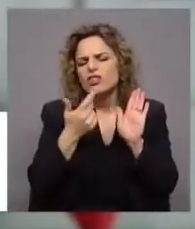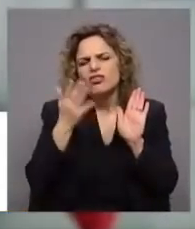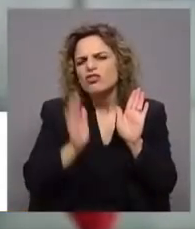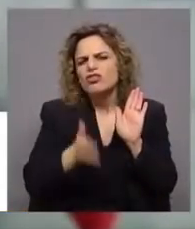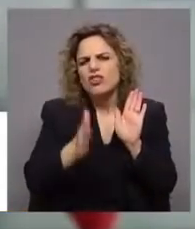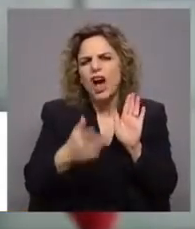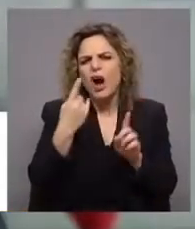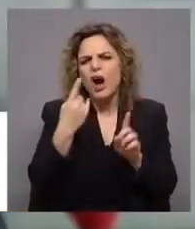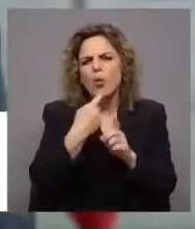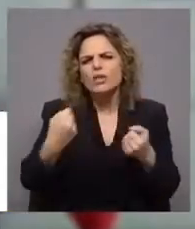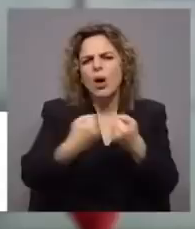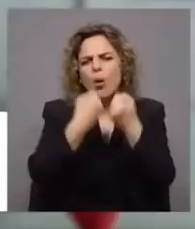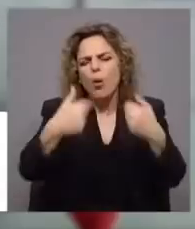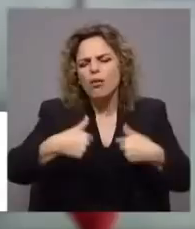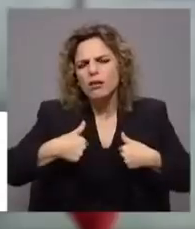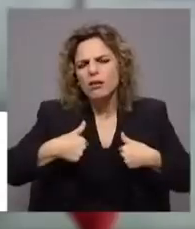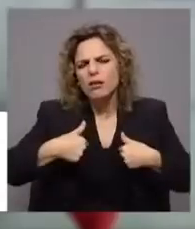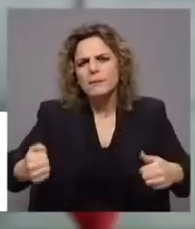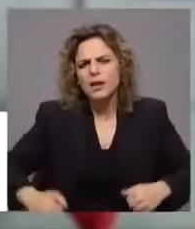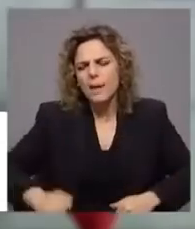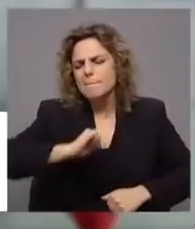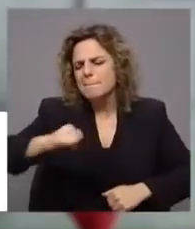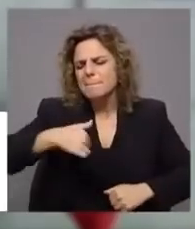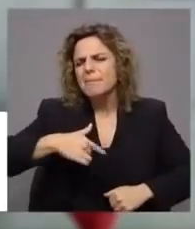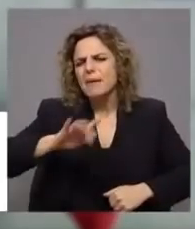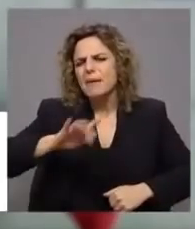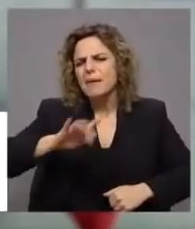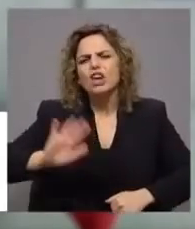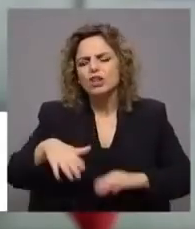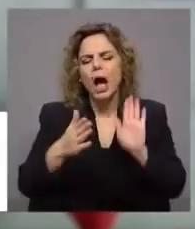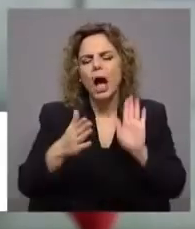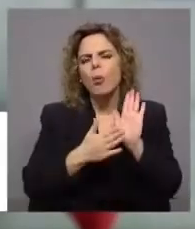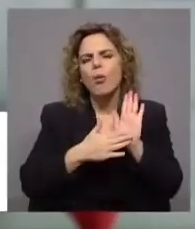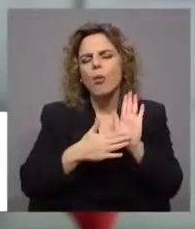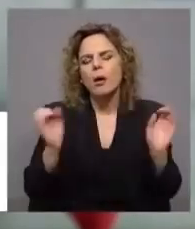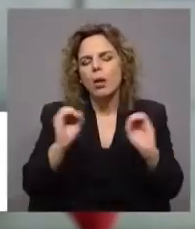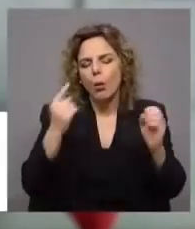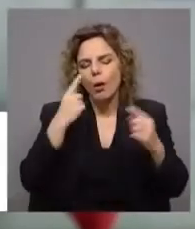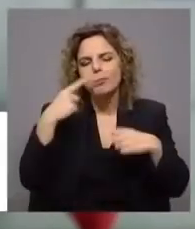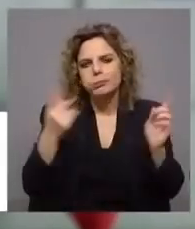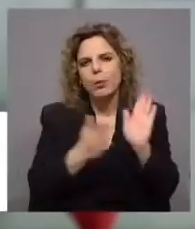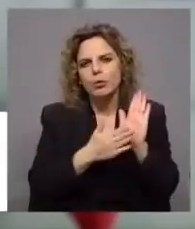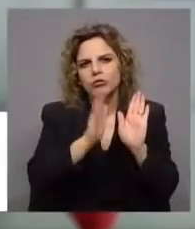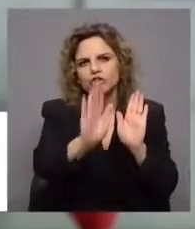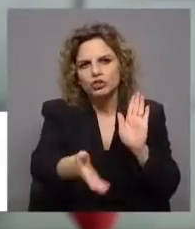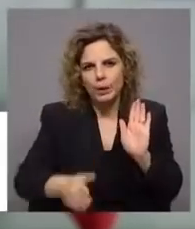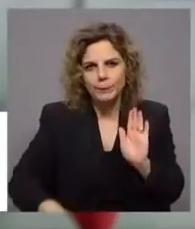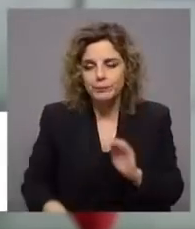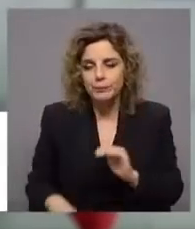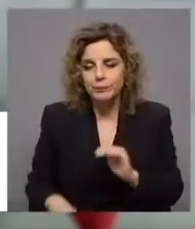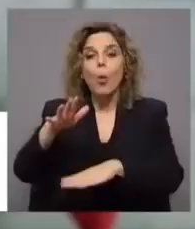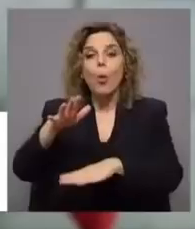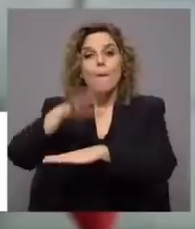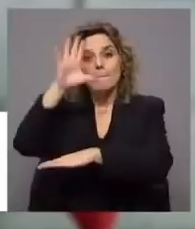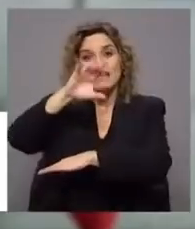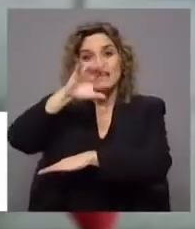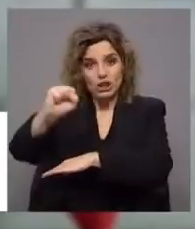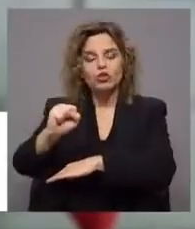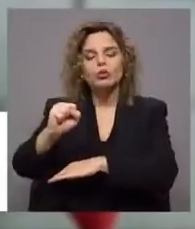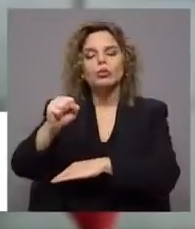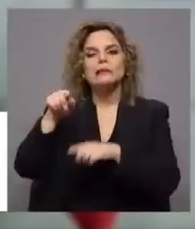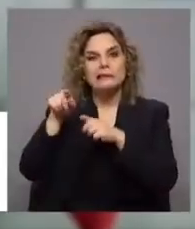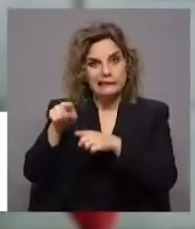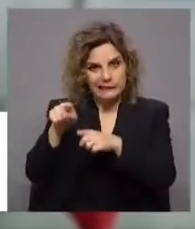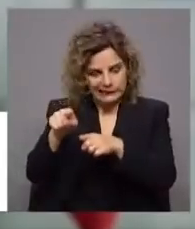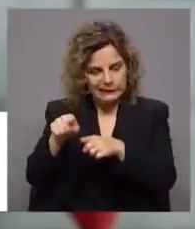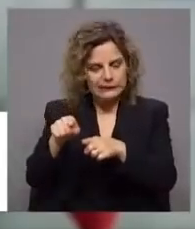fizeram contra mim, eu já provei a minha inocência. A decisão do ministro Fachin, que é o relator do processo da Lava Jato,